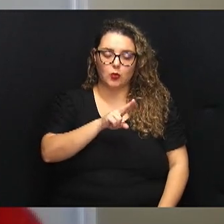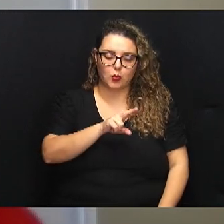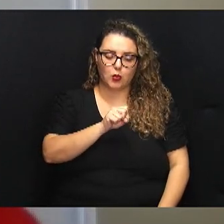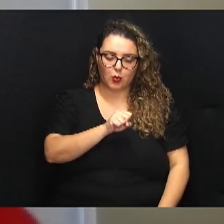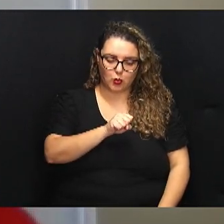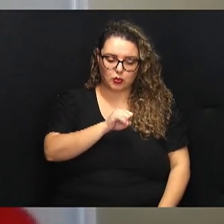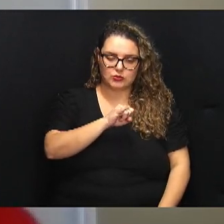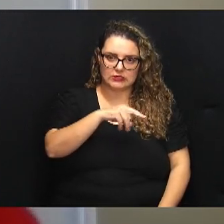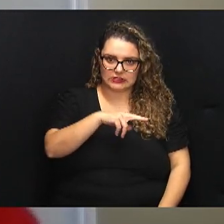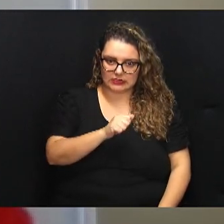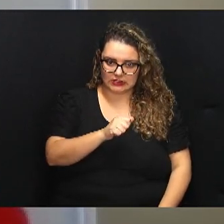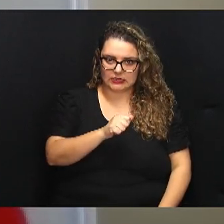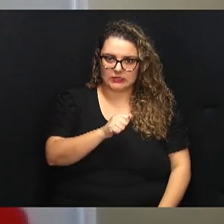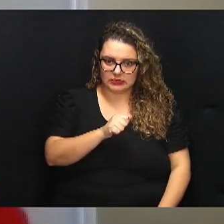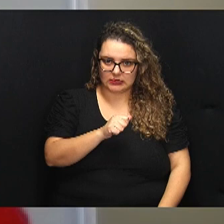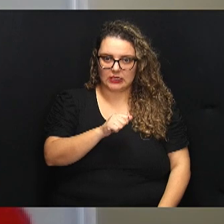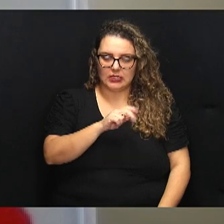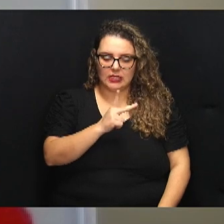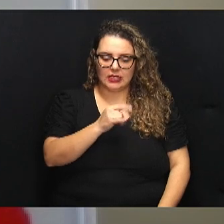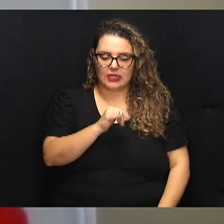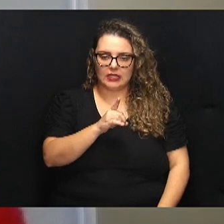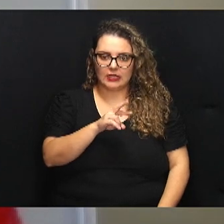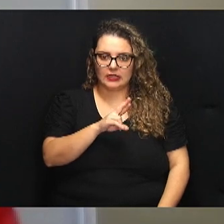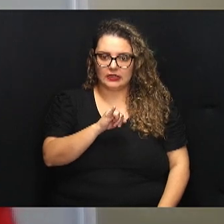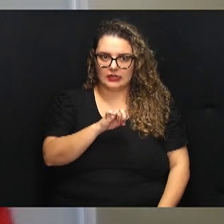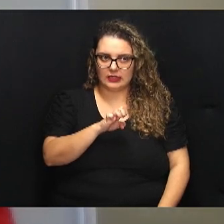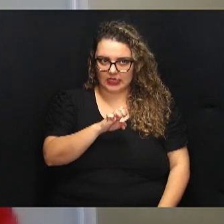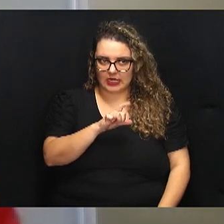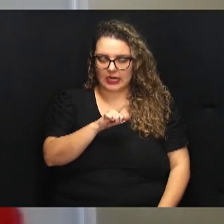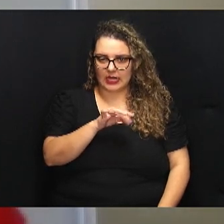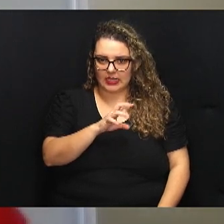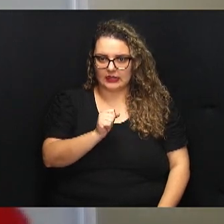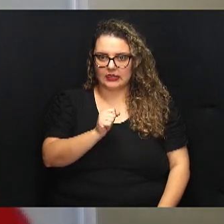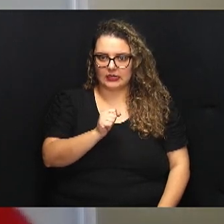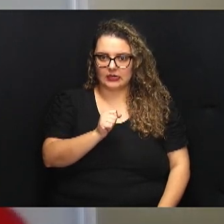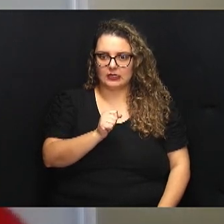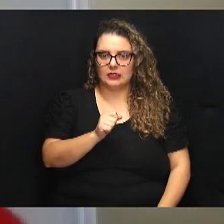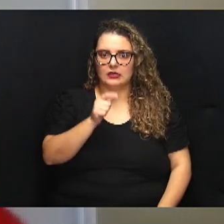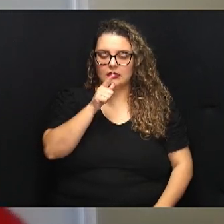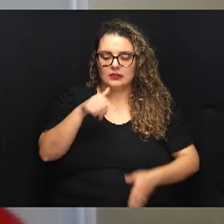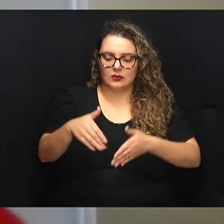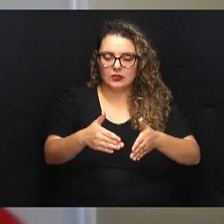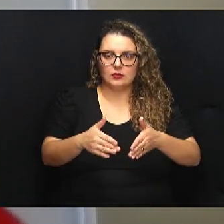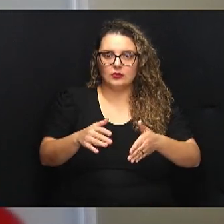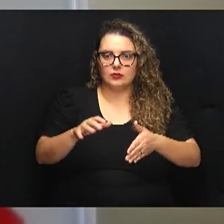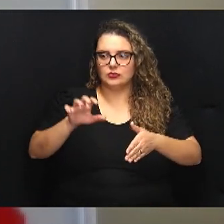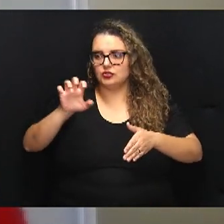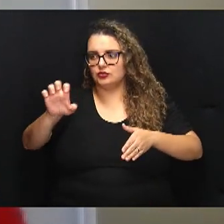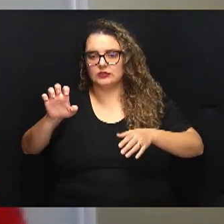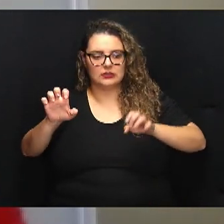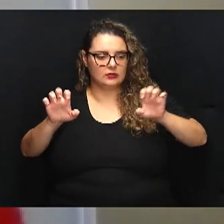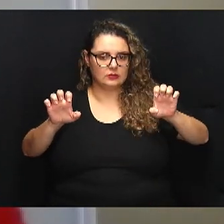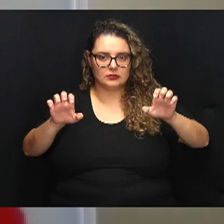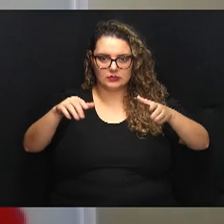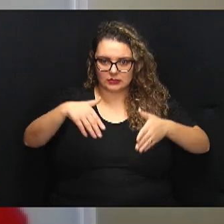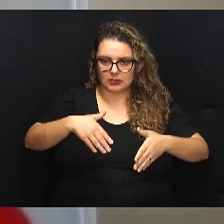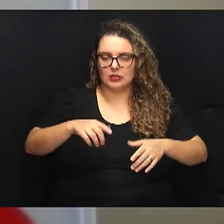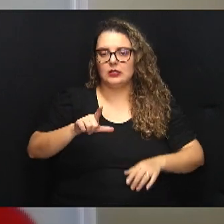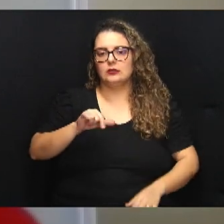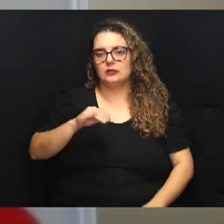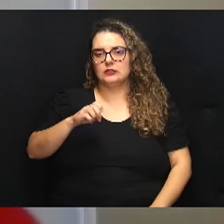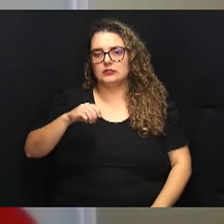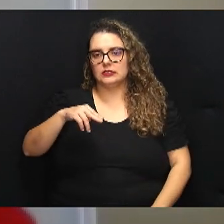2 estados, como é muito comum no Brasil. Nós temos, então, licenciamento federal, ou